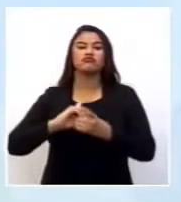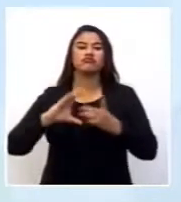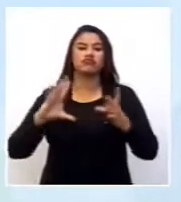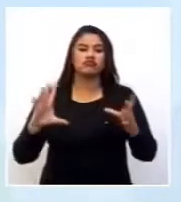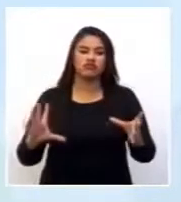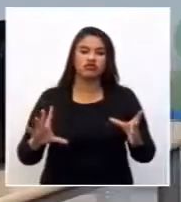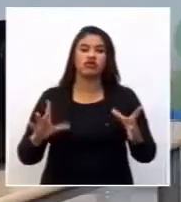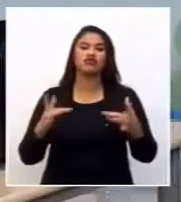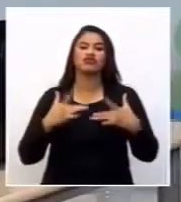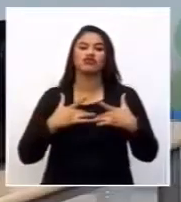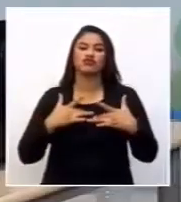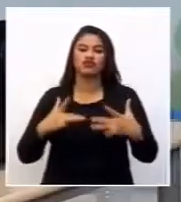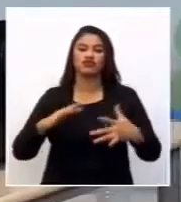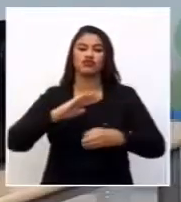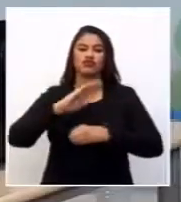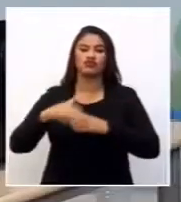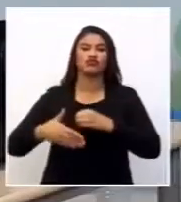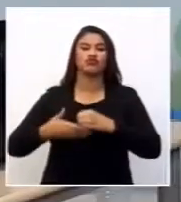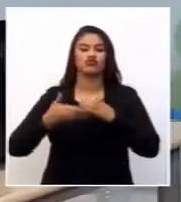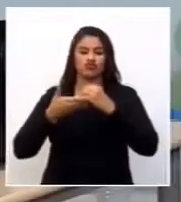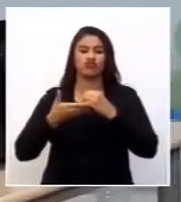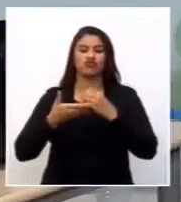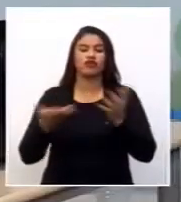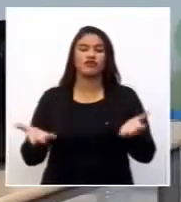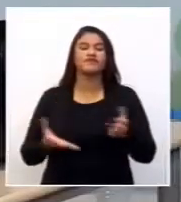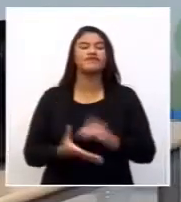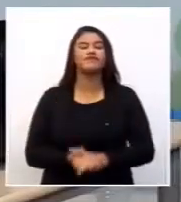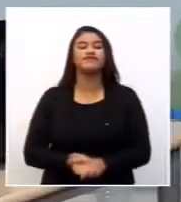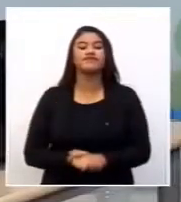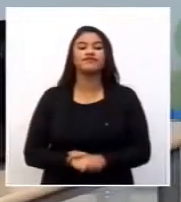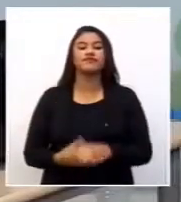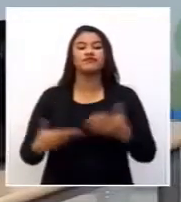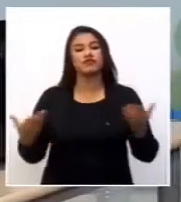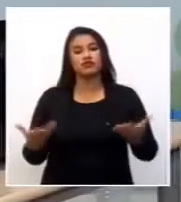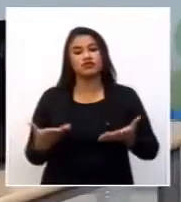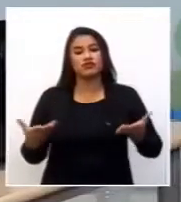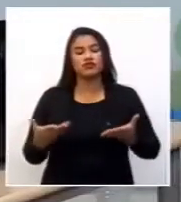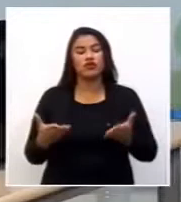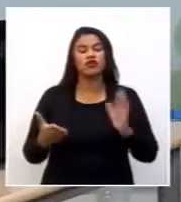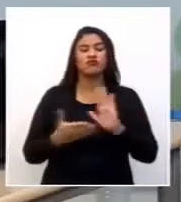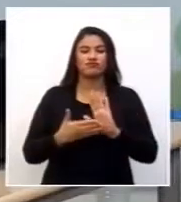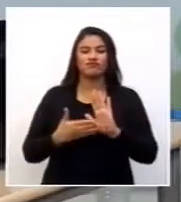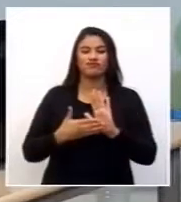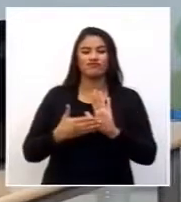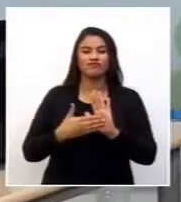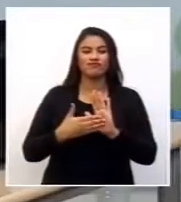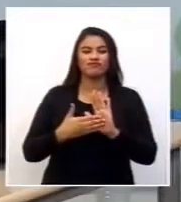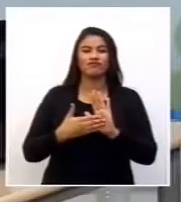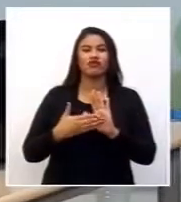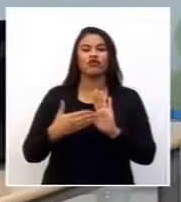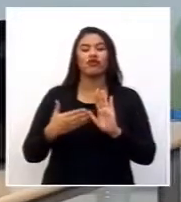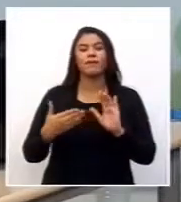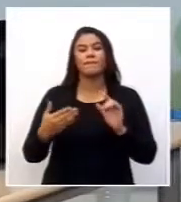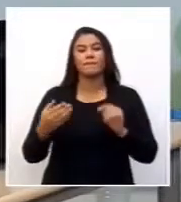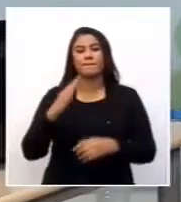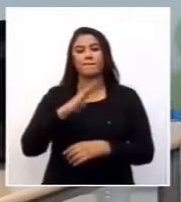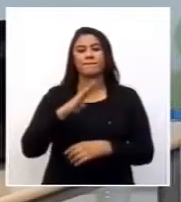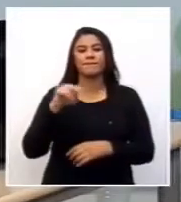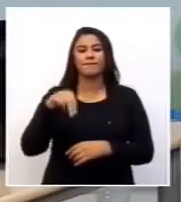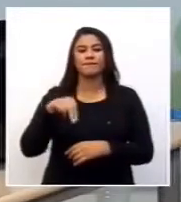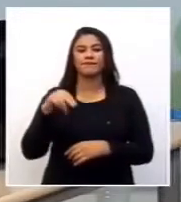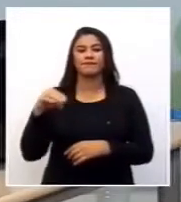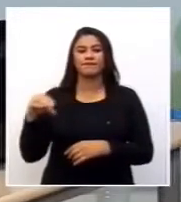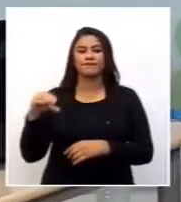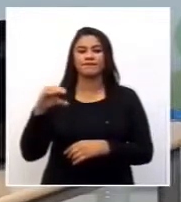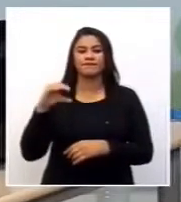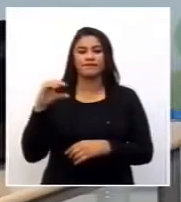e solidários. Tá? Então aí, diante dessa proposta que nós colocamos da BNCC, dessas